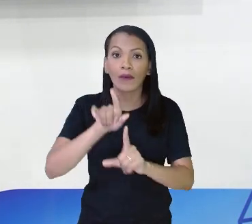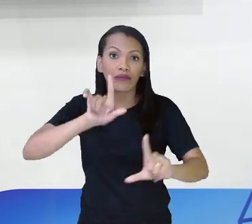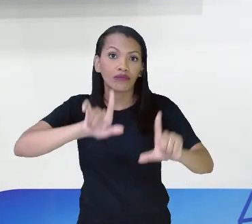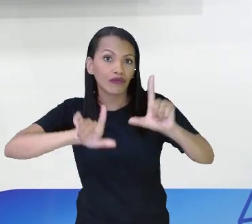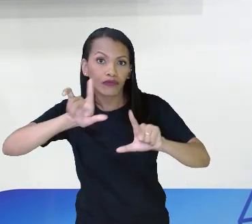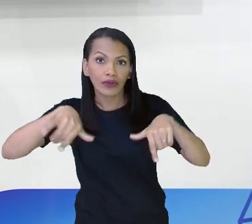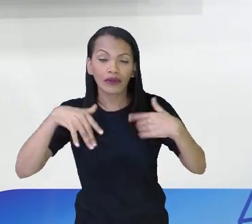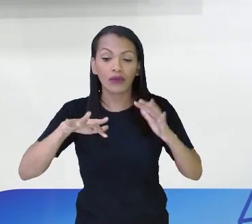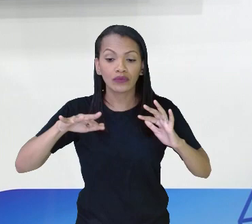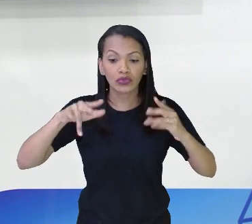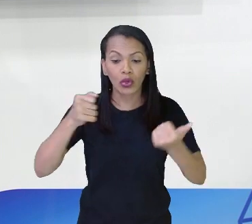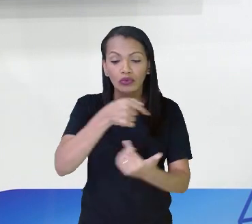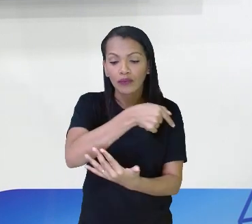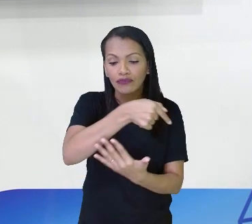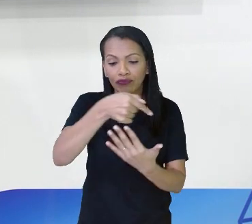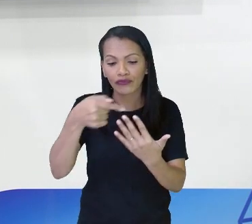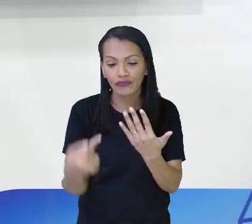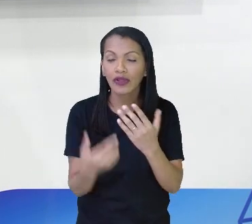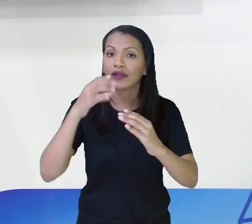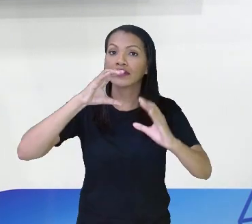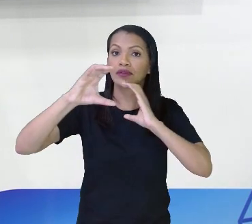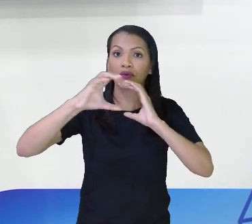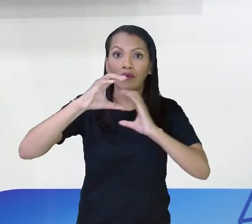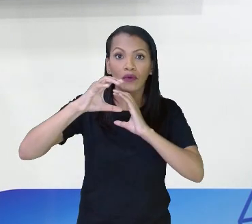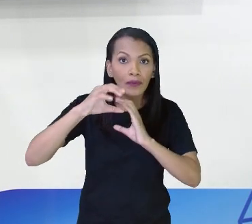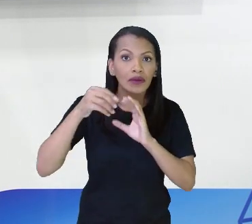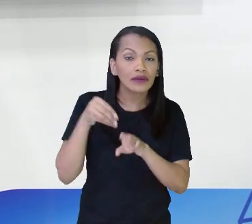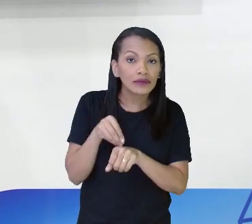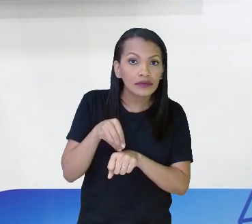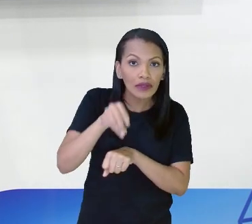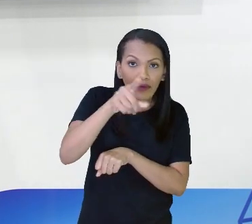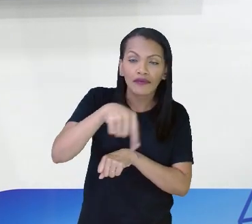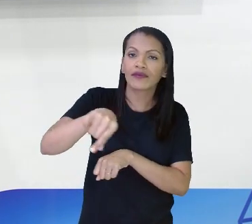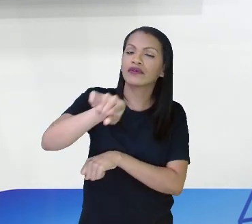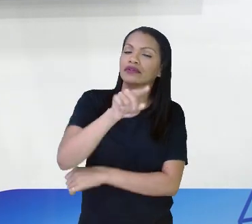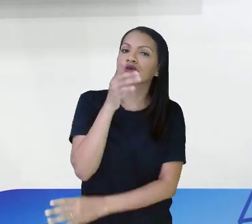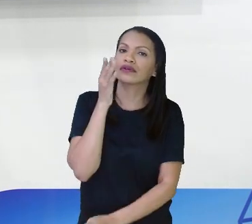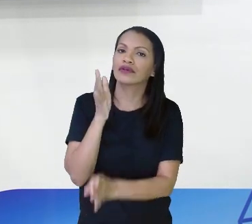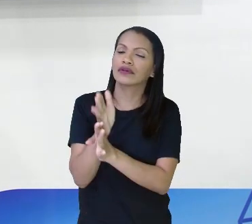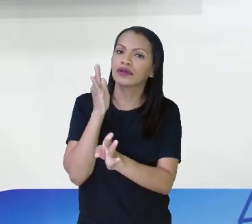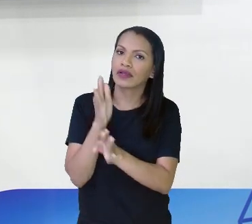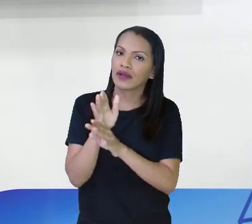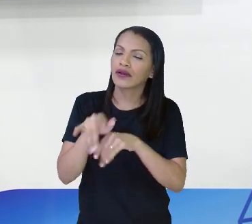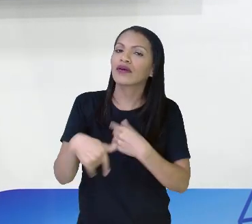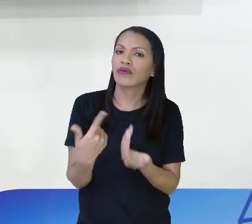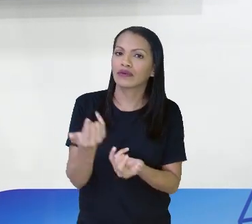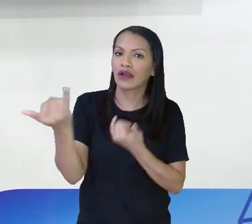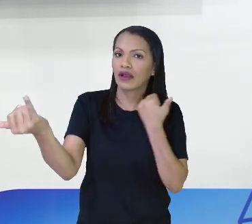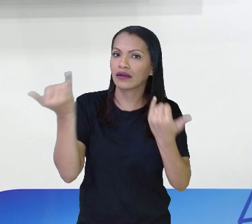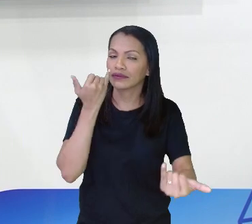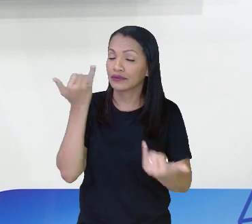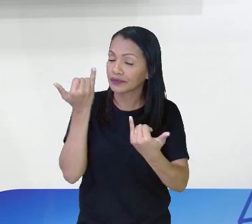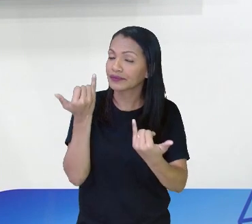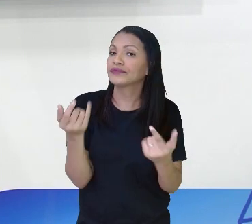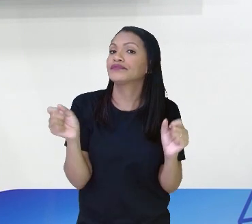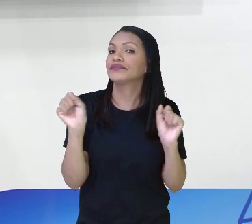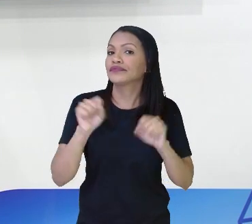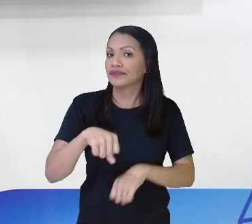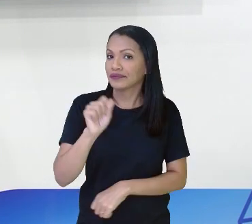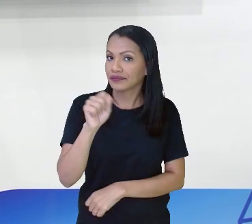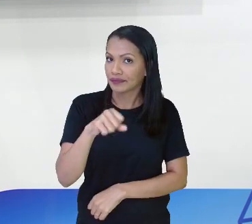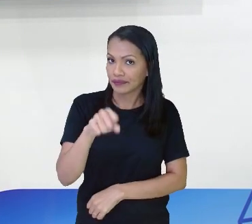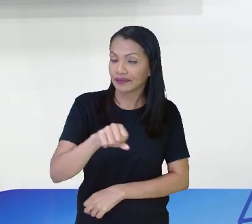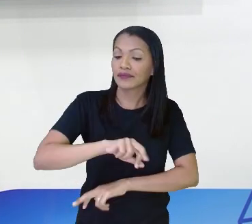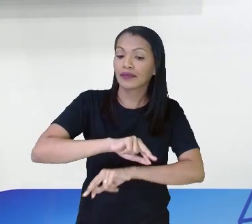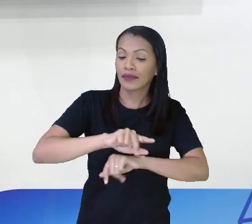todos esses meios de comunicação que eu acabei de te citar, você vai encontrar a notícia. Inclusive,